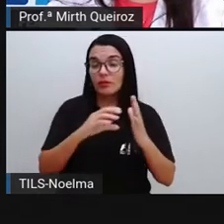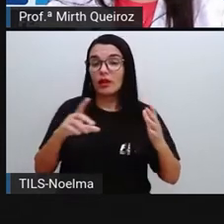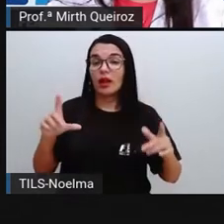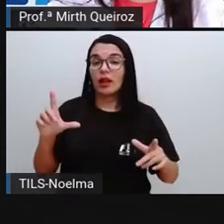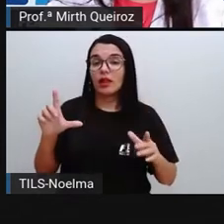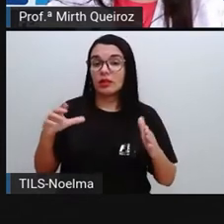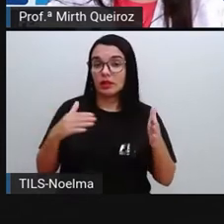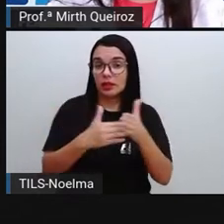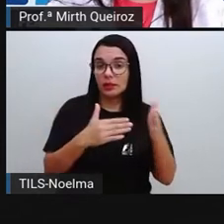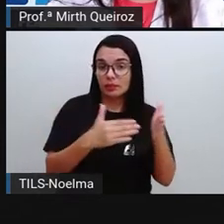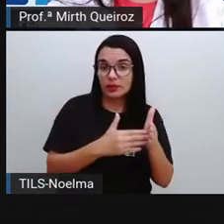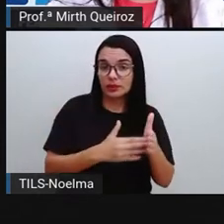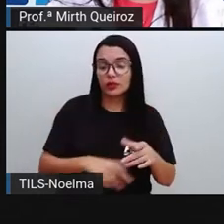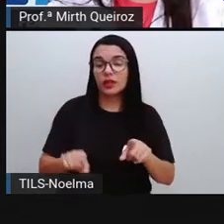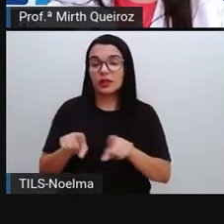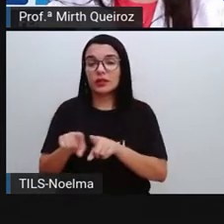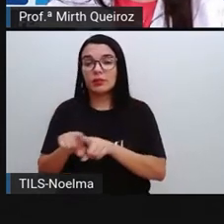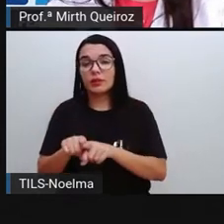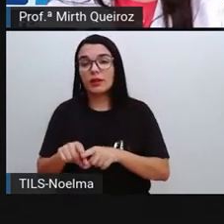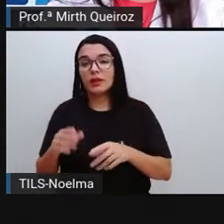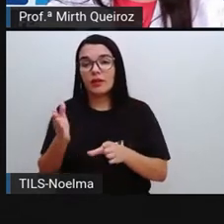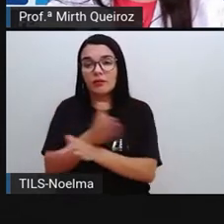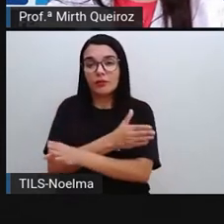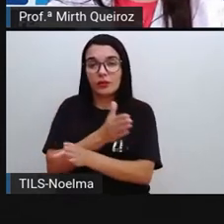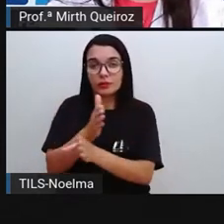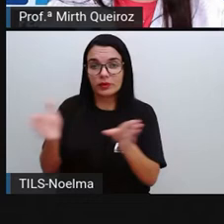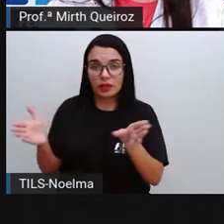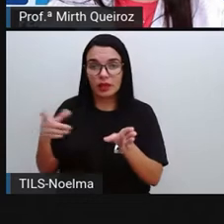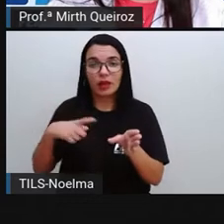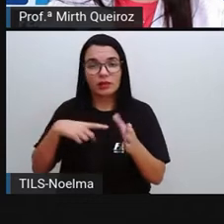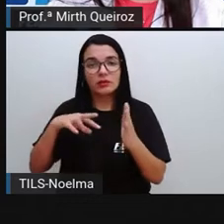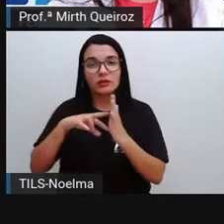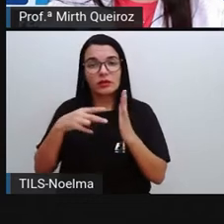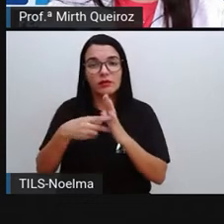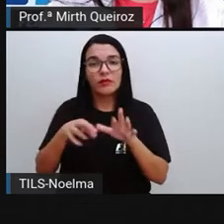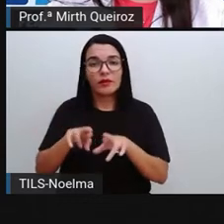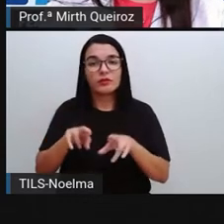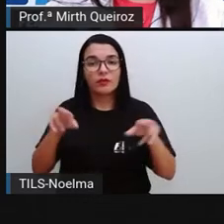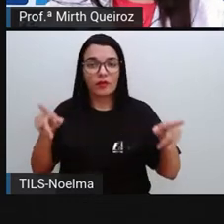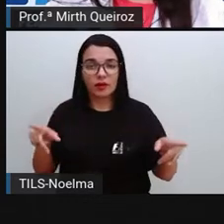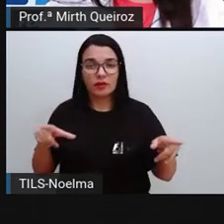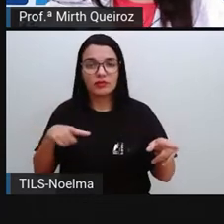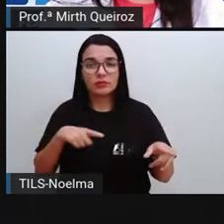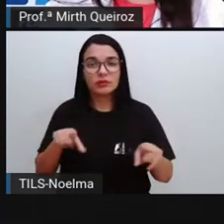diferentes e expressam também, neste caso, dinâmicas diferentes, né?